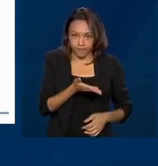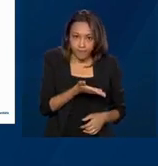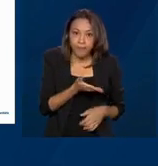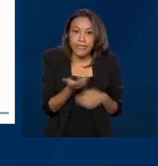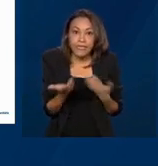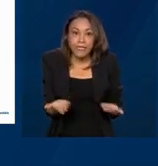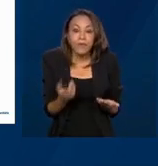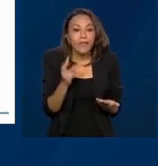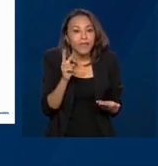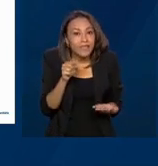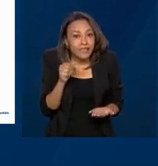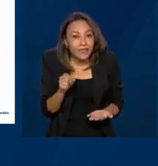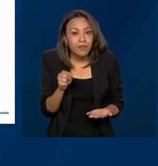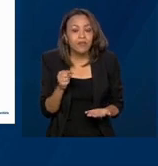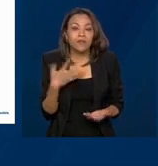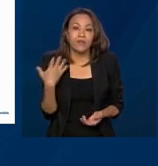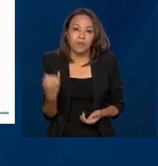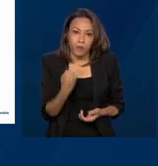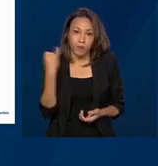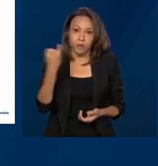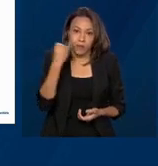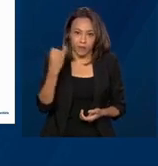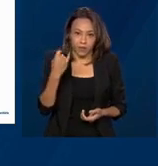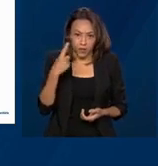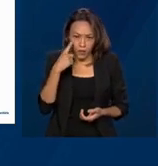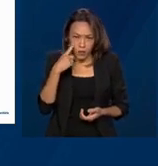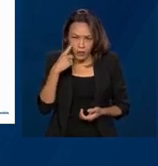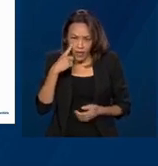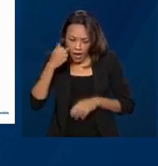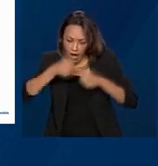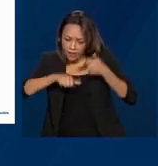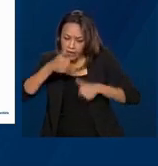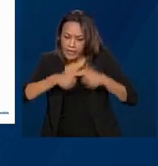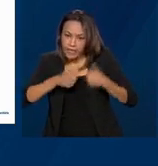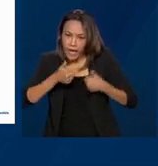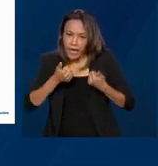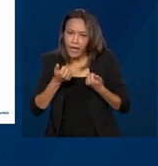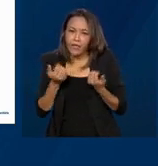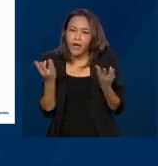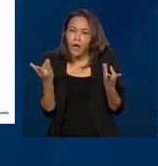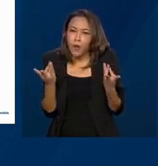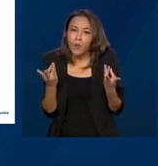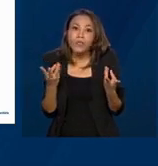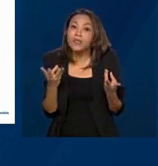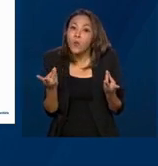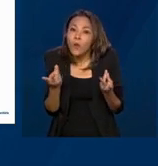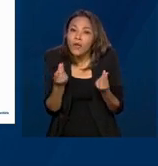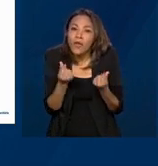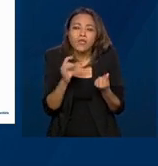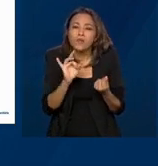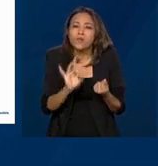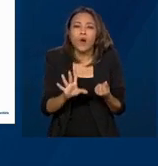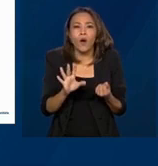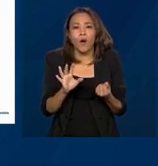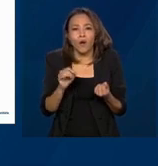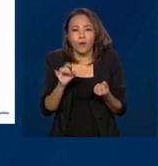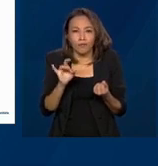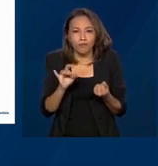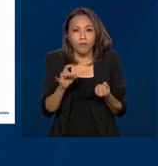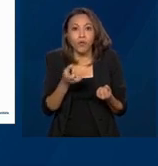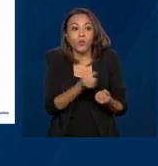Então, isso é uma medida muito importante. Aferir a eficácia da vacina também pelo risco, não somente por um número